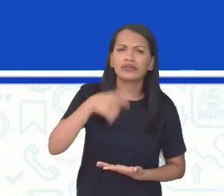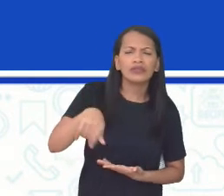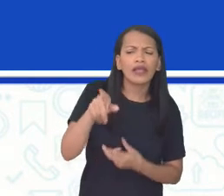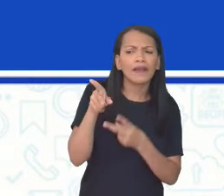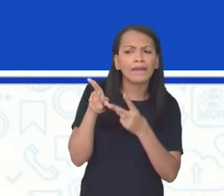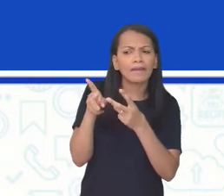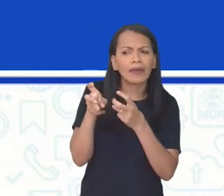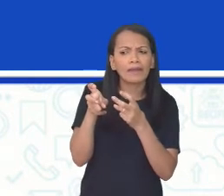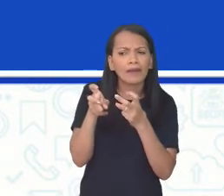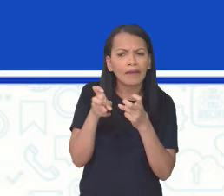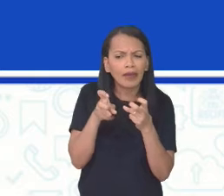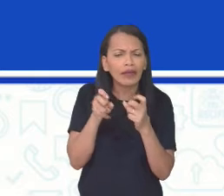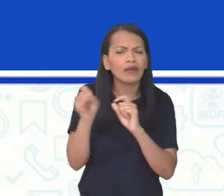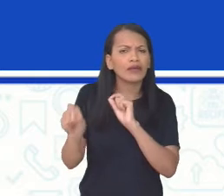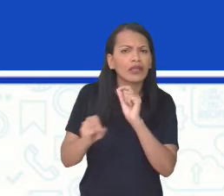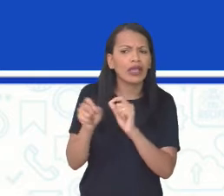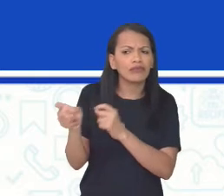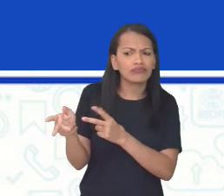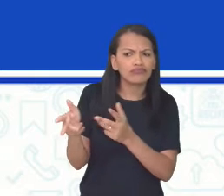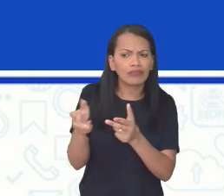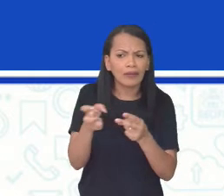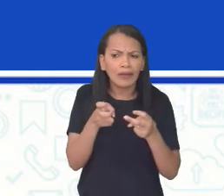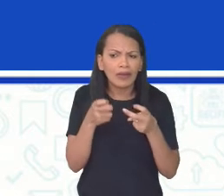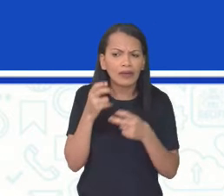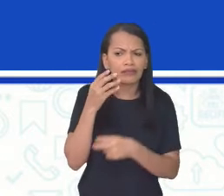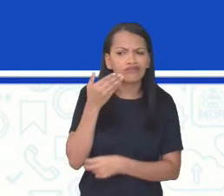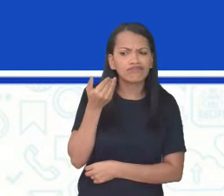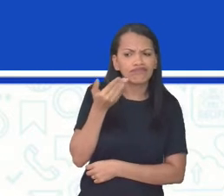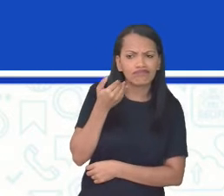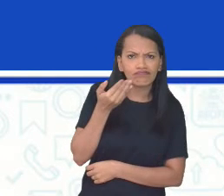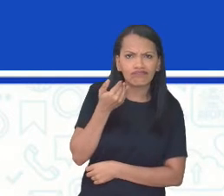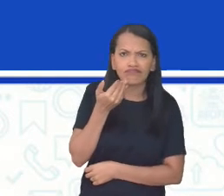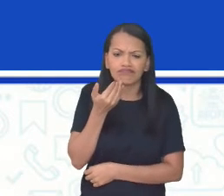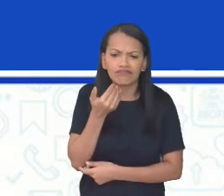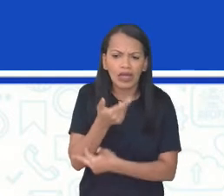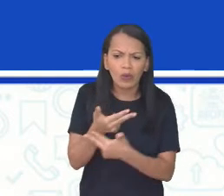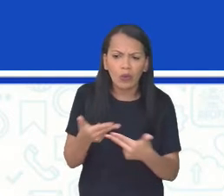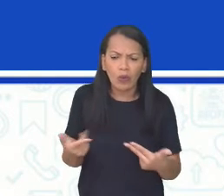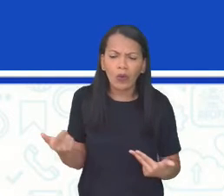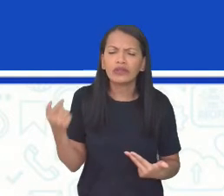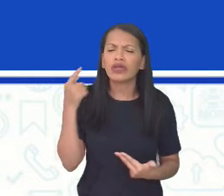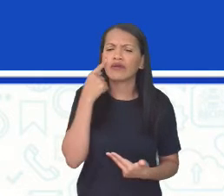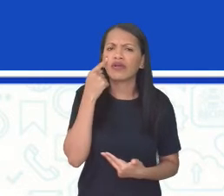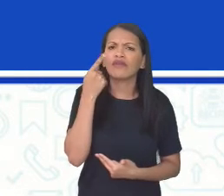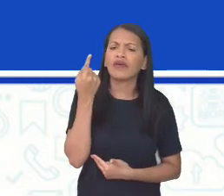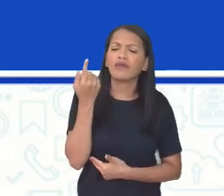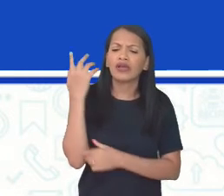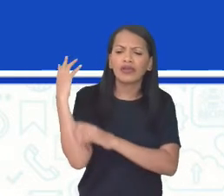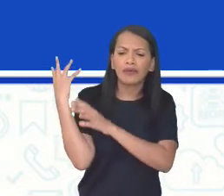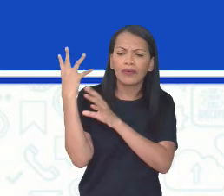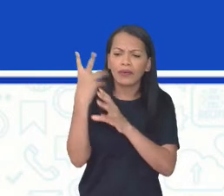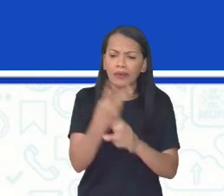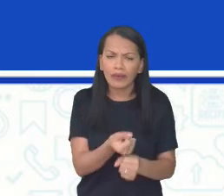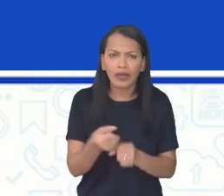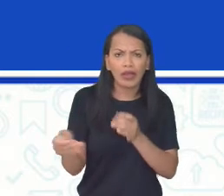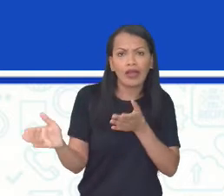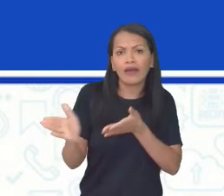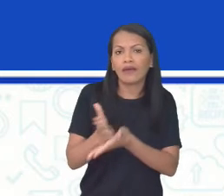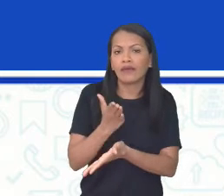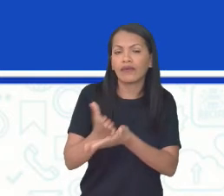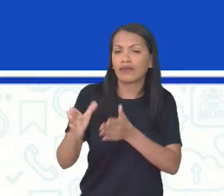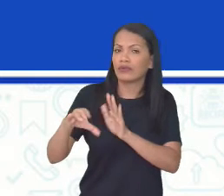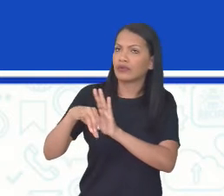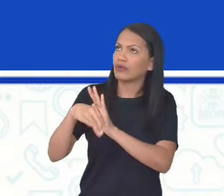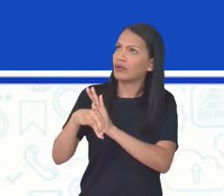nós precisamos, né, observar essas adequações. Nós vamos revisando aí alguns conceitos, né?